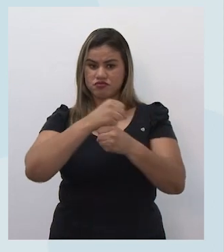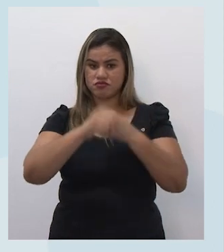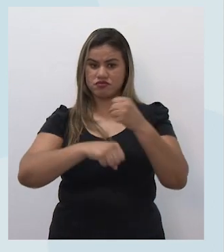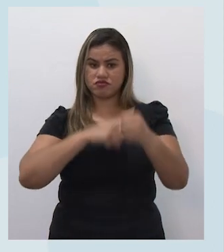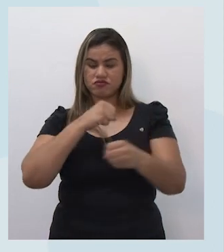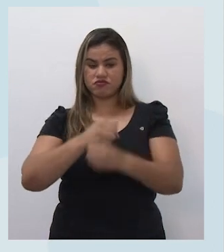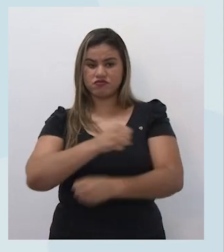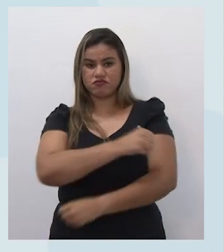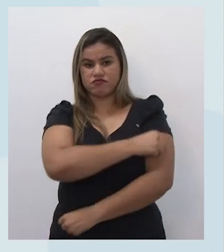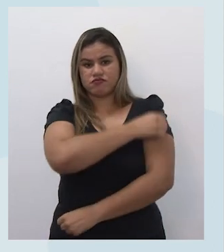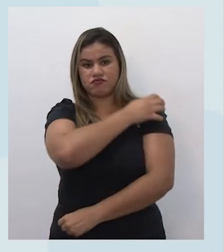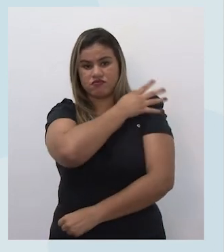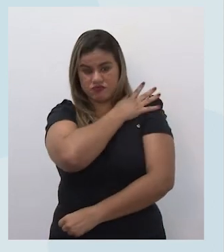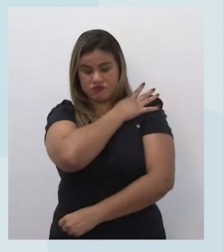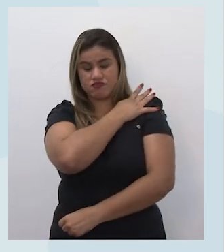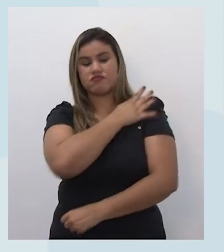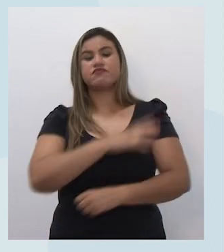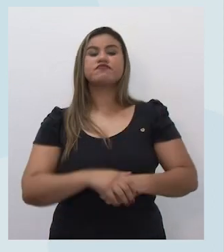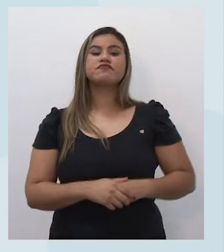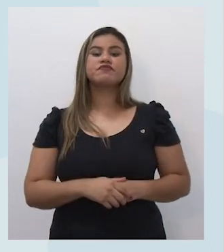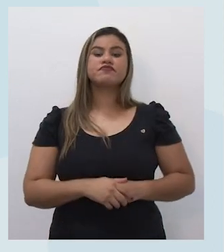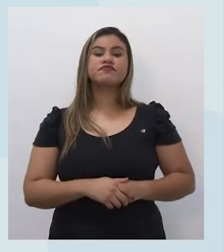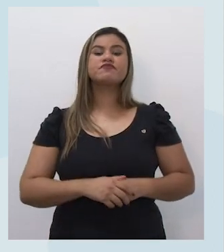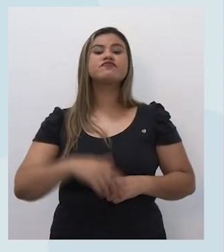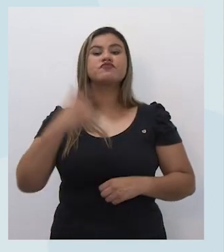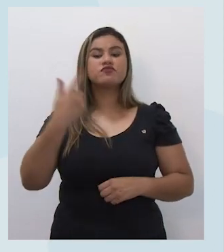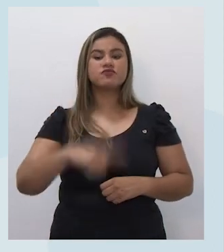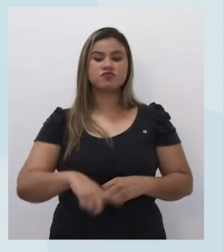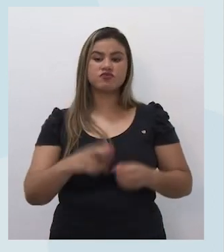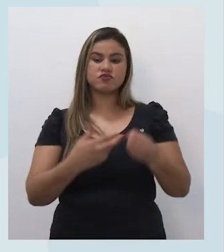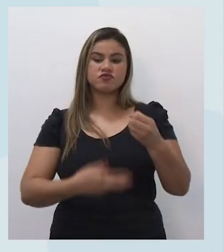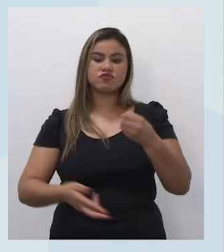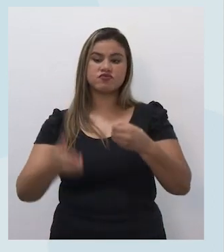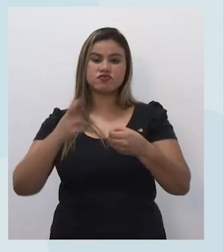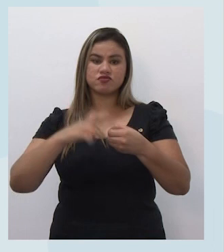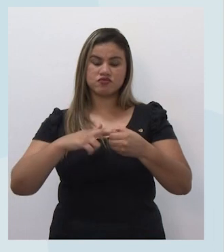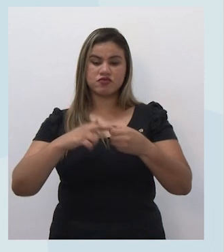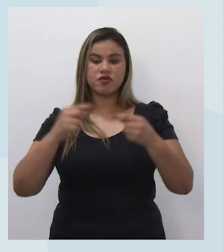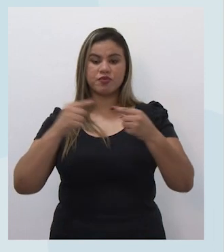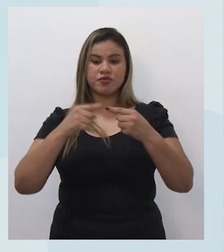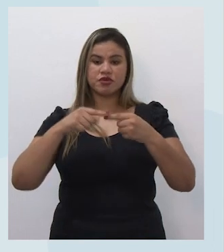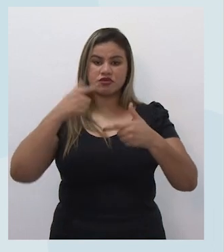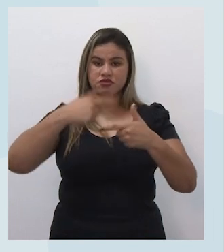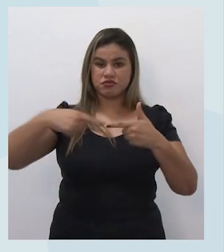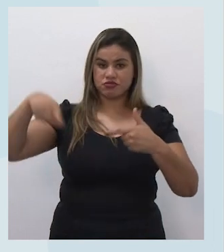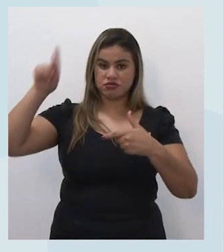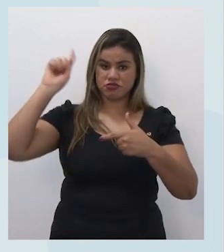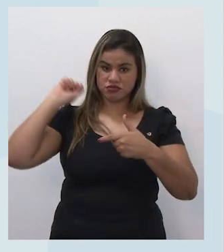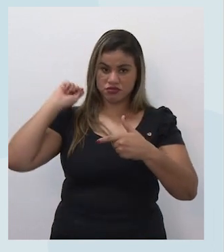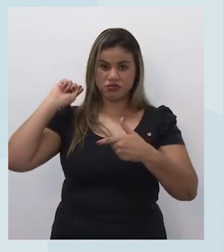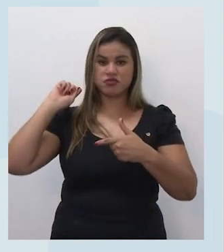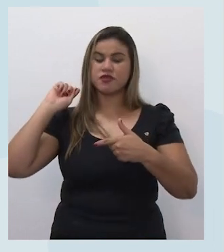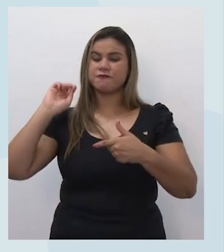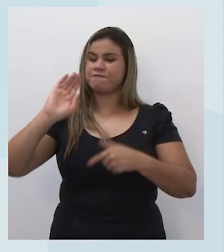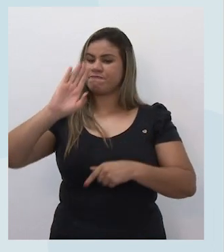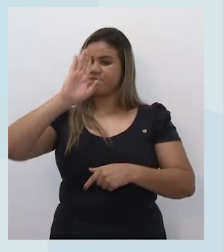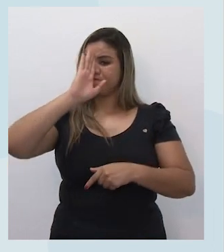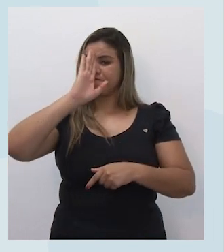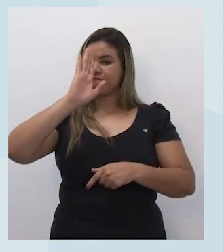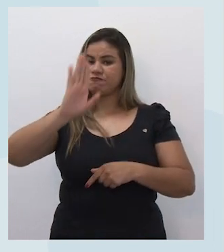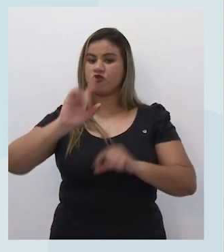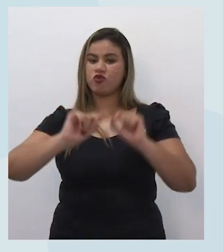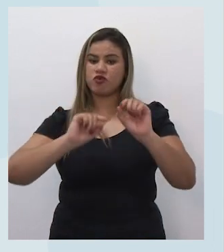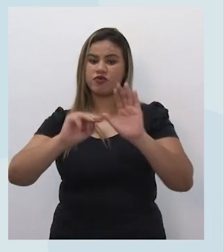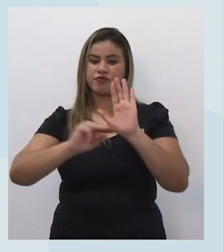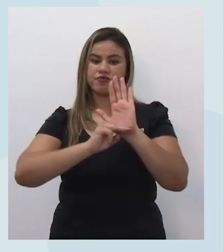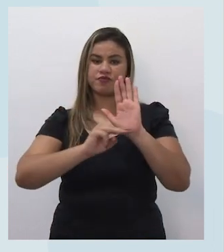do projeto 1. Em seguida, nós retomaremos então os conceitos trabalhados na primeira semana, principalmente a metodologia